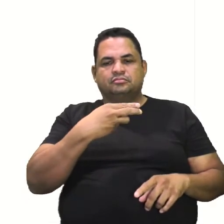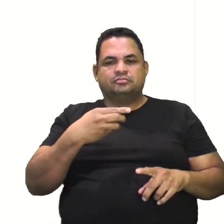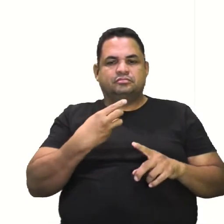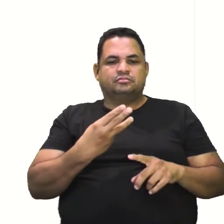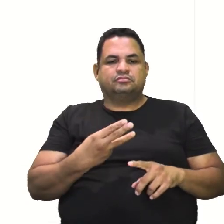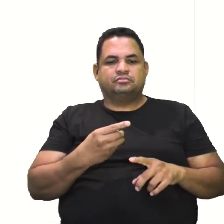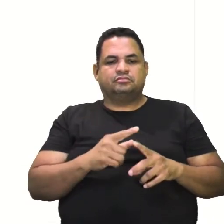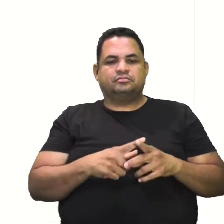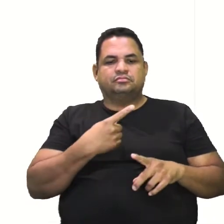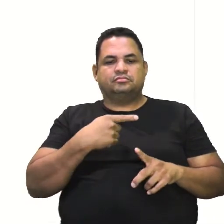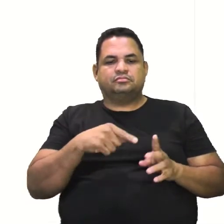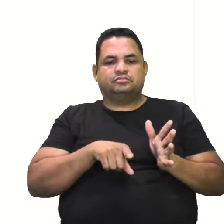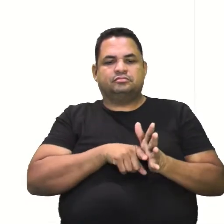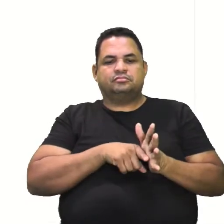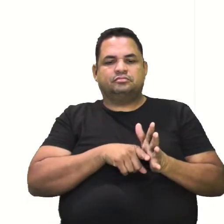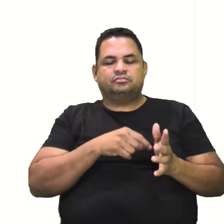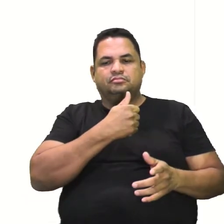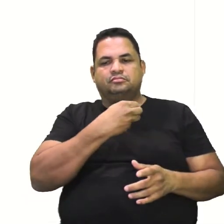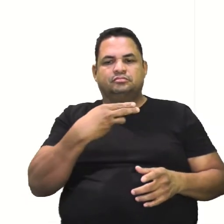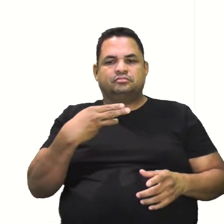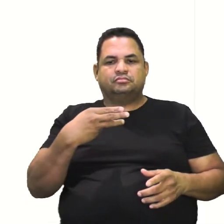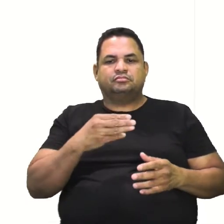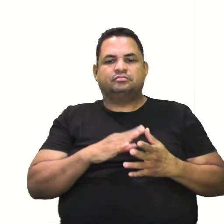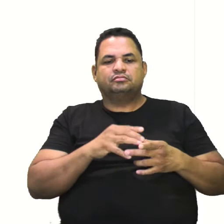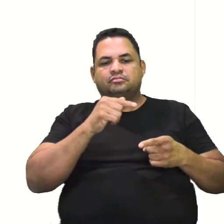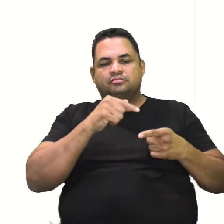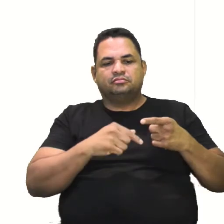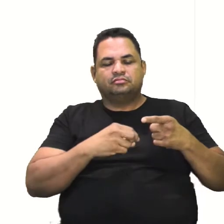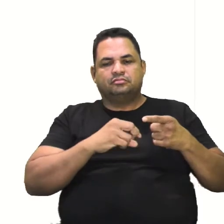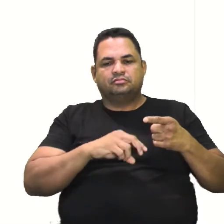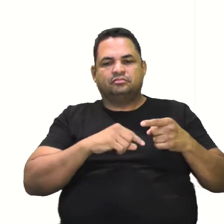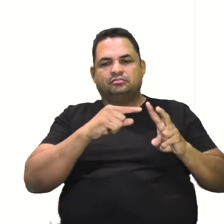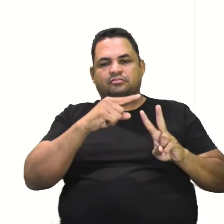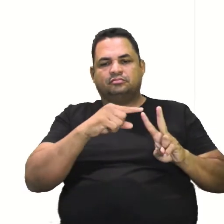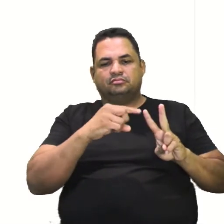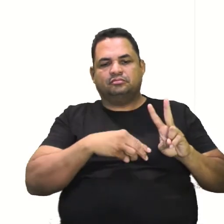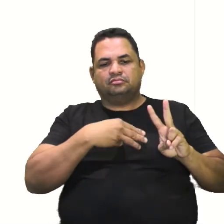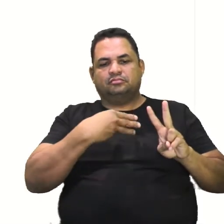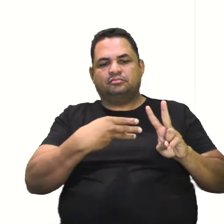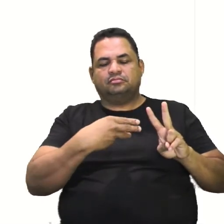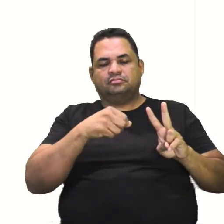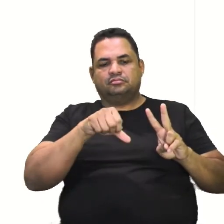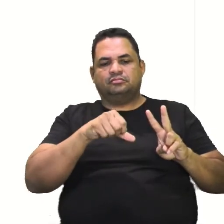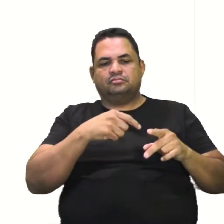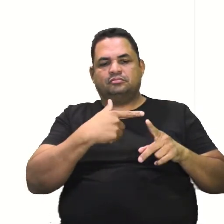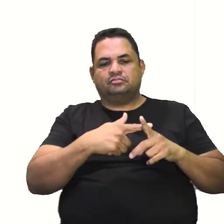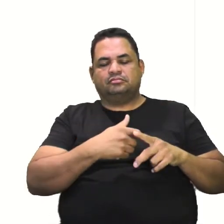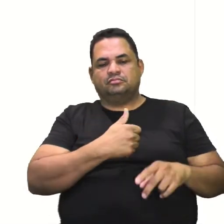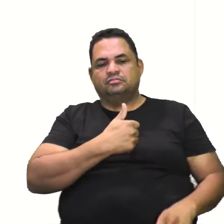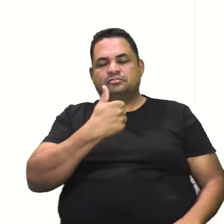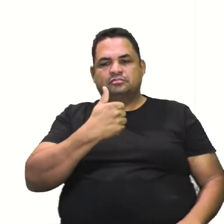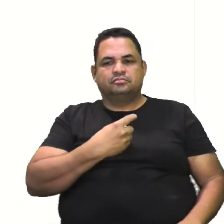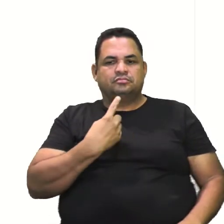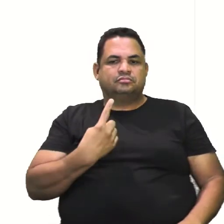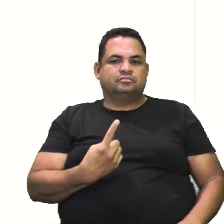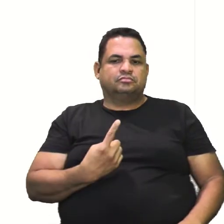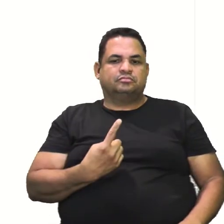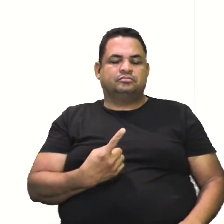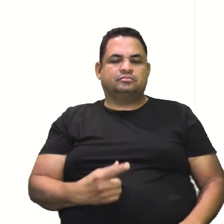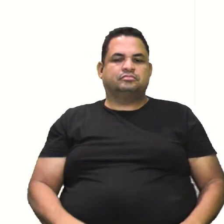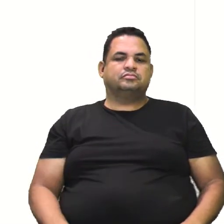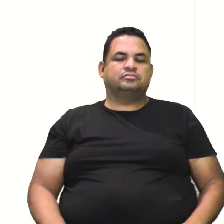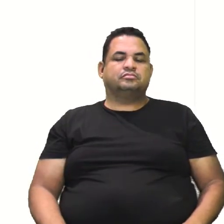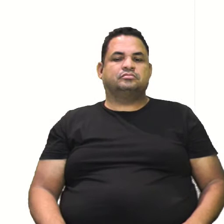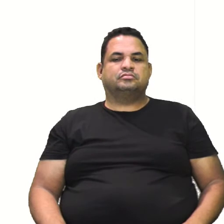vezes 3. 3 menos 13. Sobre raiz quadrada de 3 ao quadrado, 9 mais 1 ao